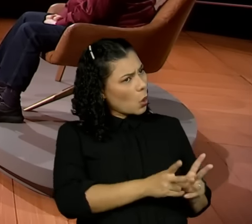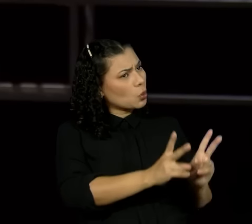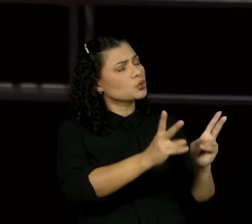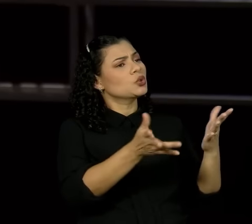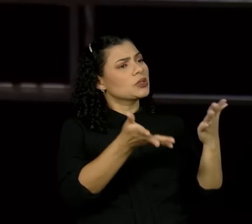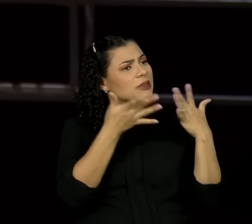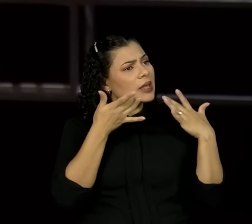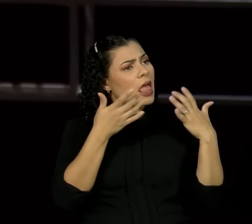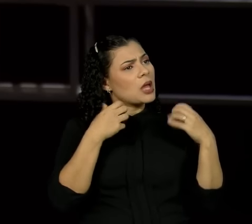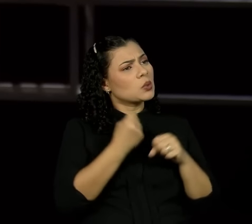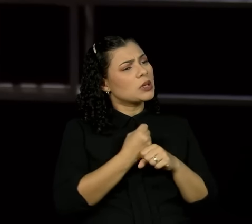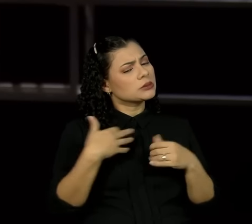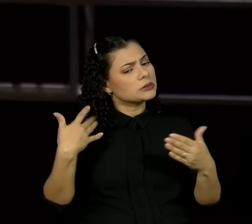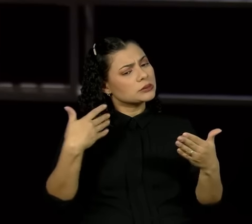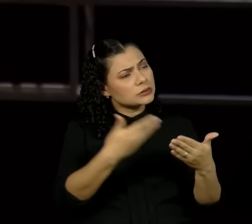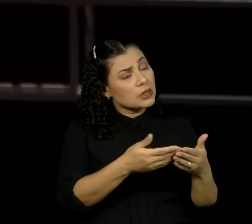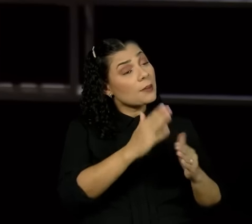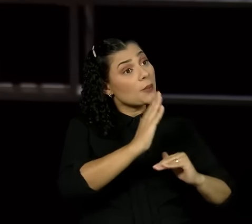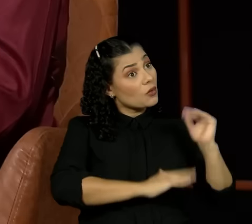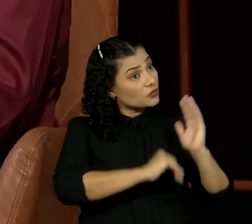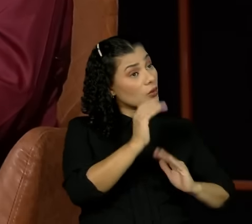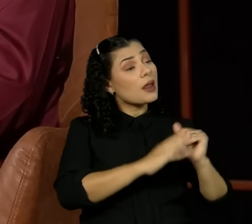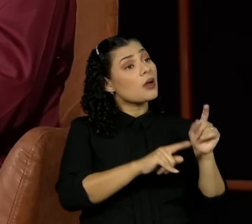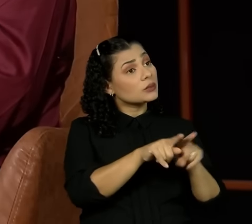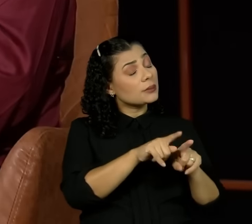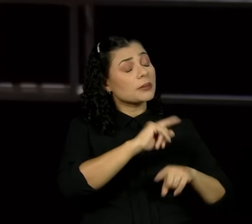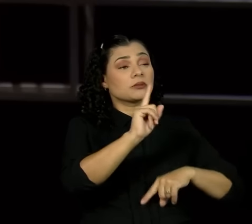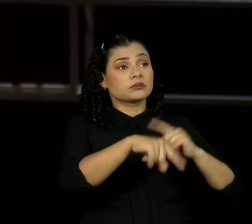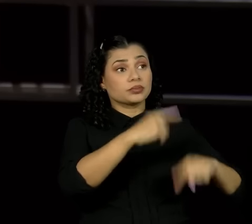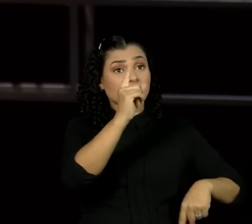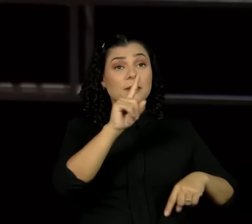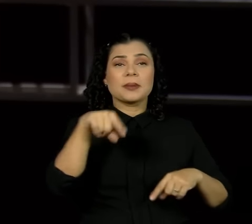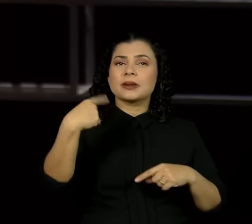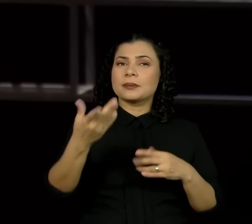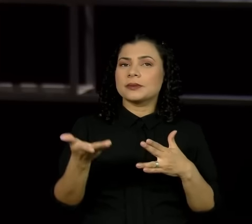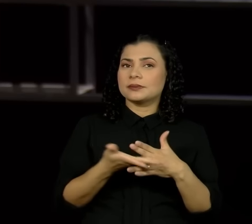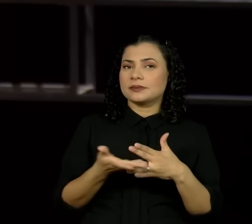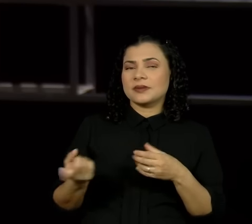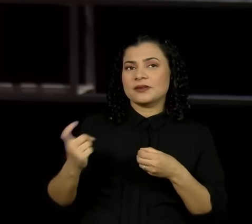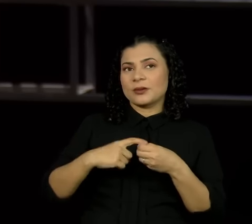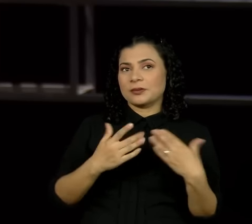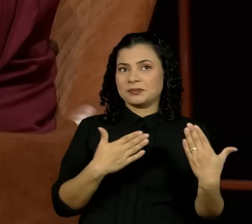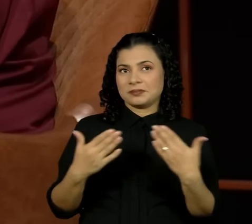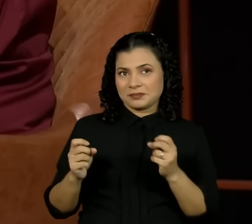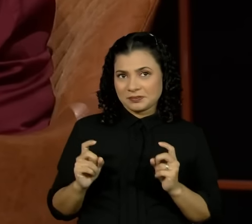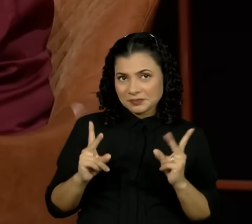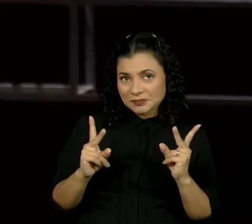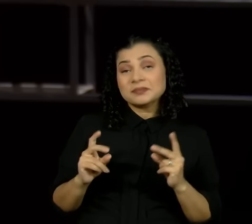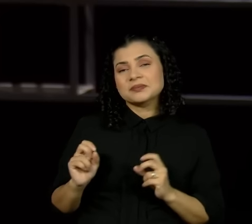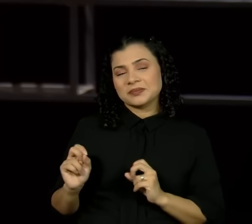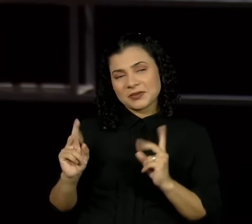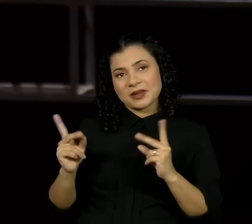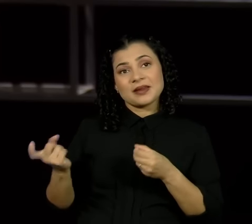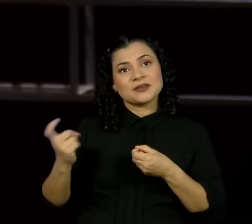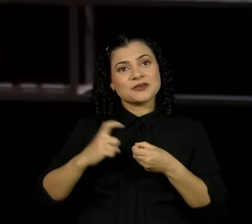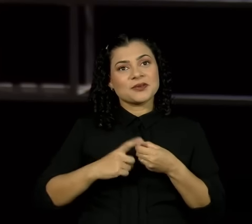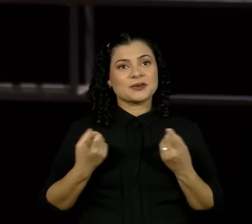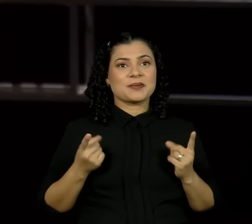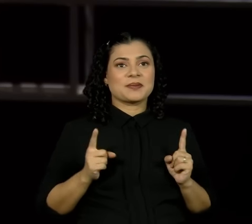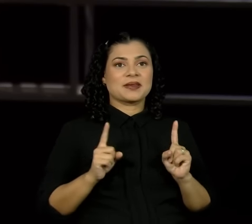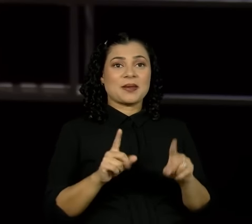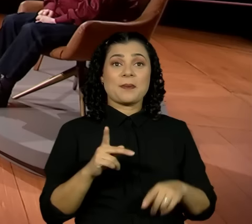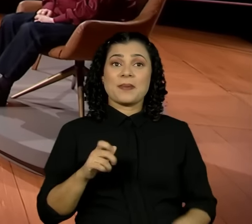bom tempo, inclusive teatro profissional. Mas a gente volta no próximo bloco para falar sobre isso, pode ser? Tá bom. Voltamos já com